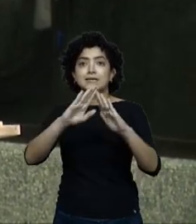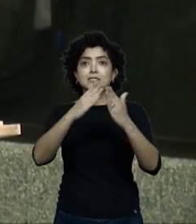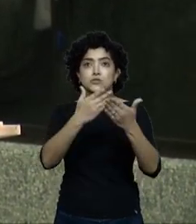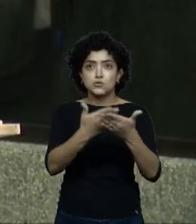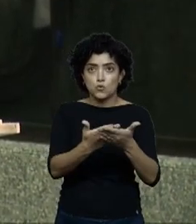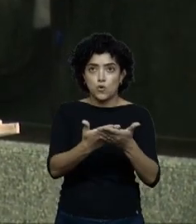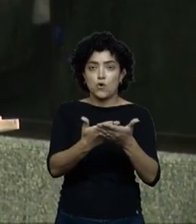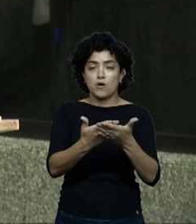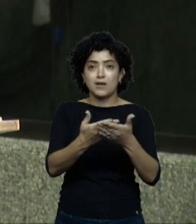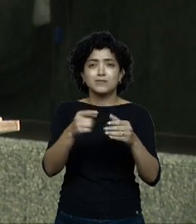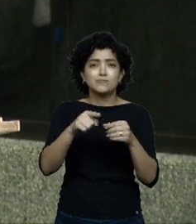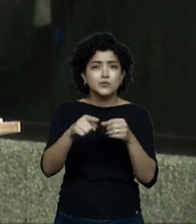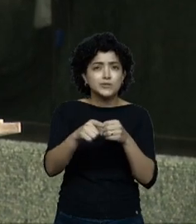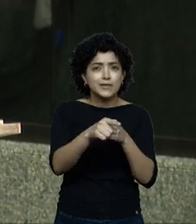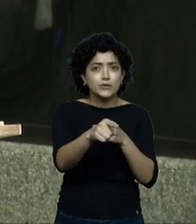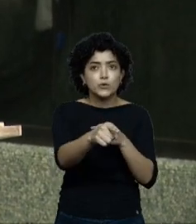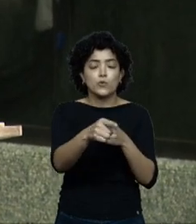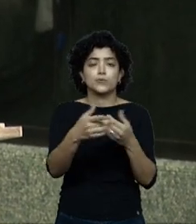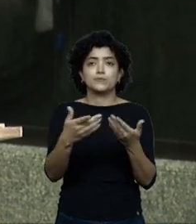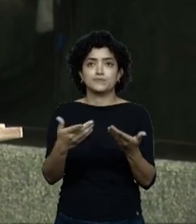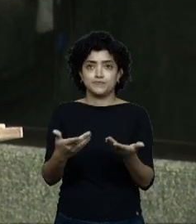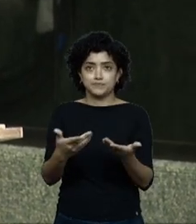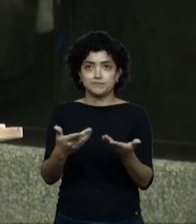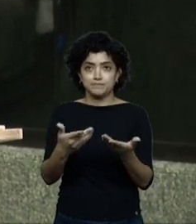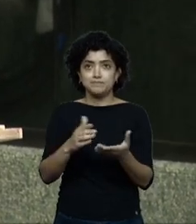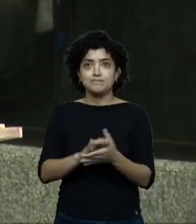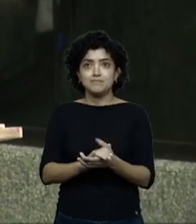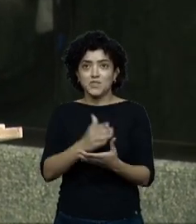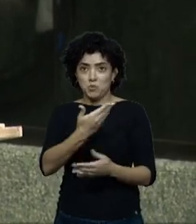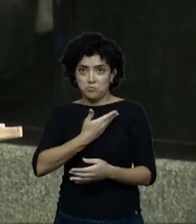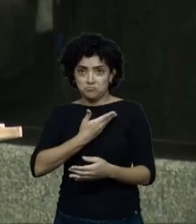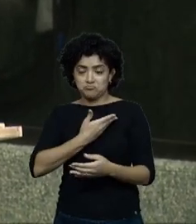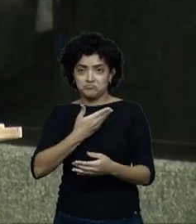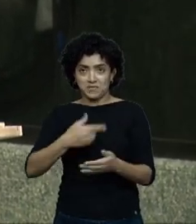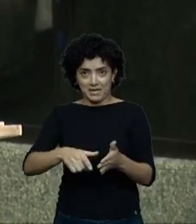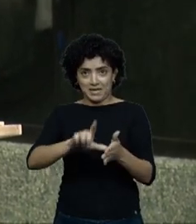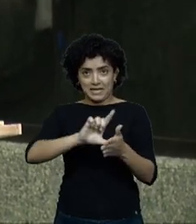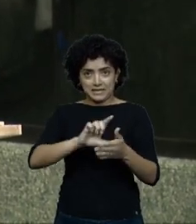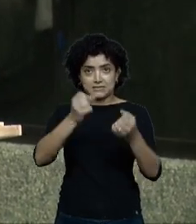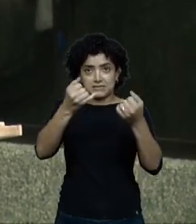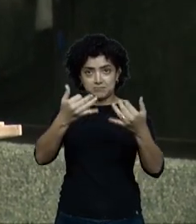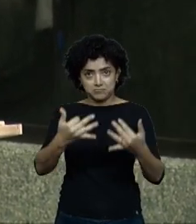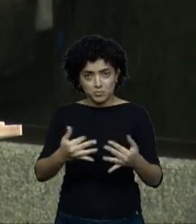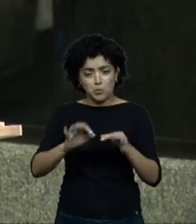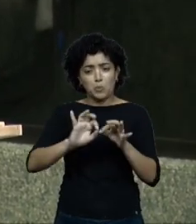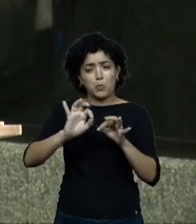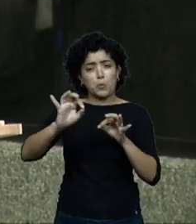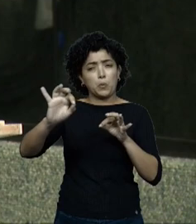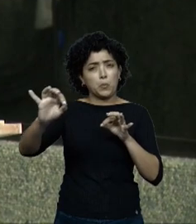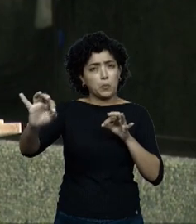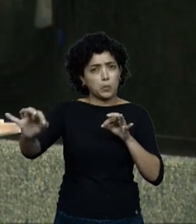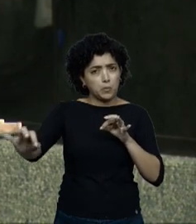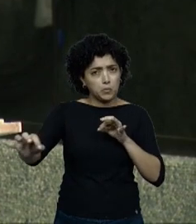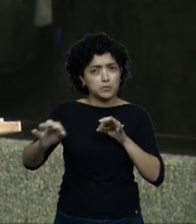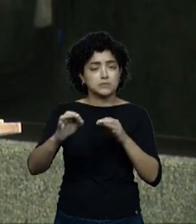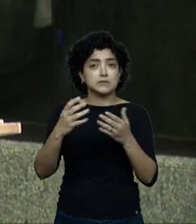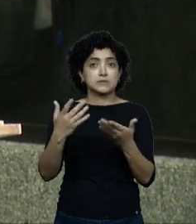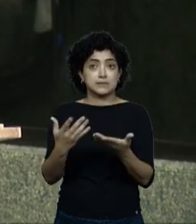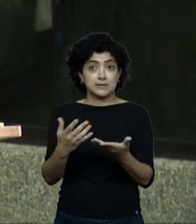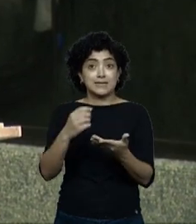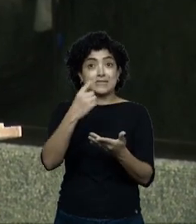no catres no interior como colega acabou de falar a gente faz muitos quilômetros né eu mesma faço